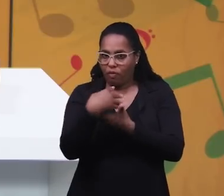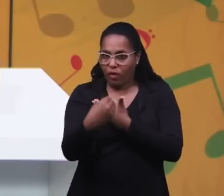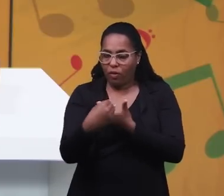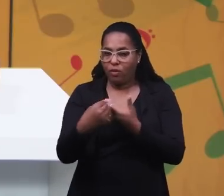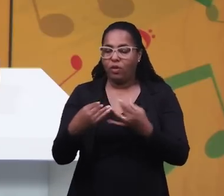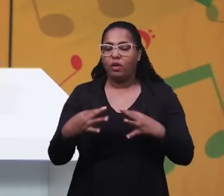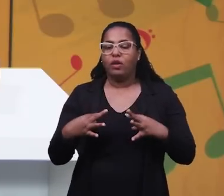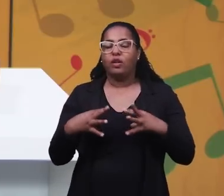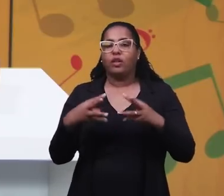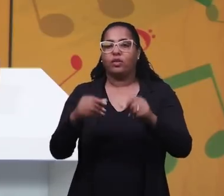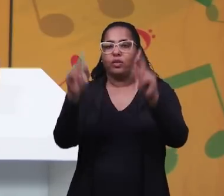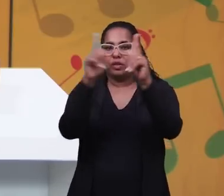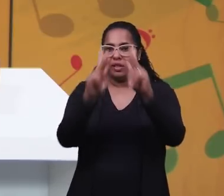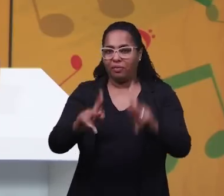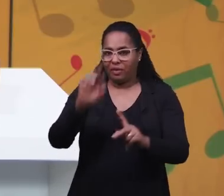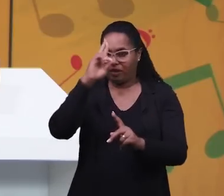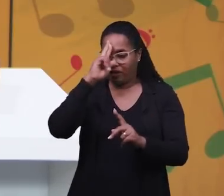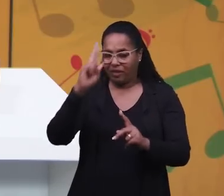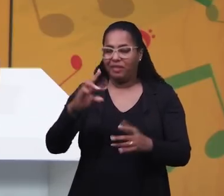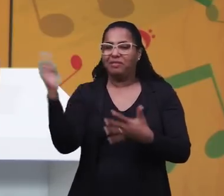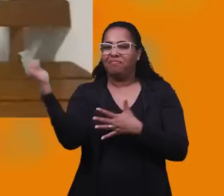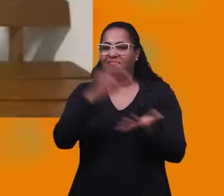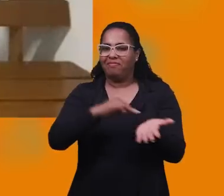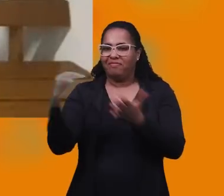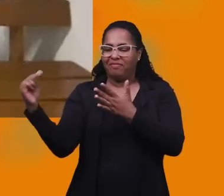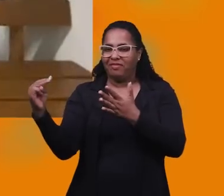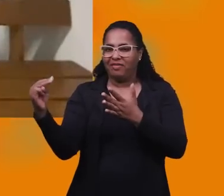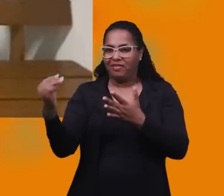classes? A todos a paz do Senhor.